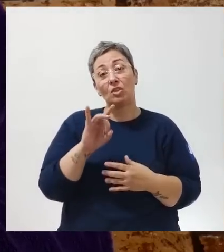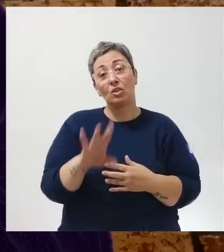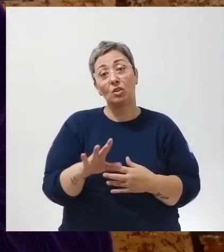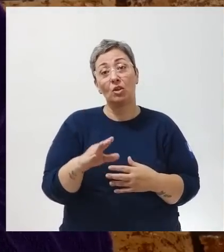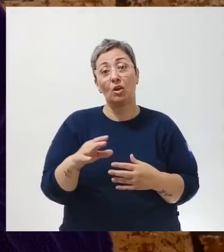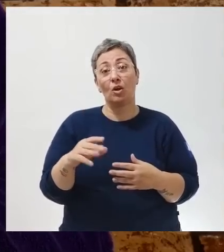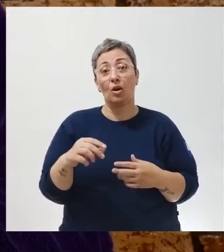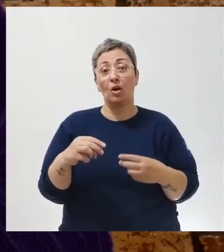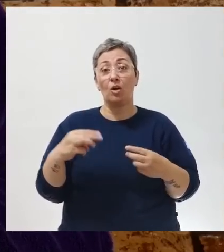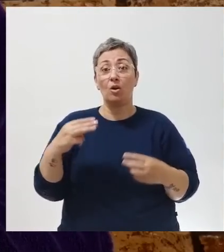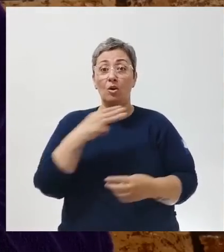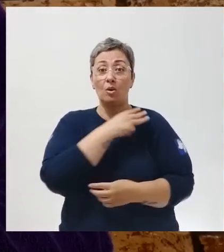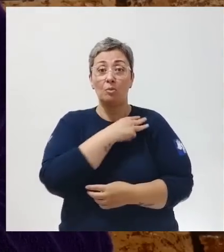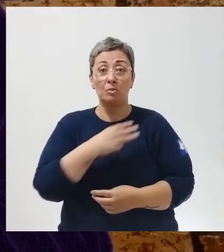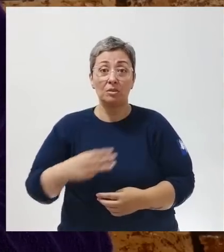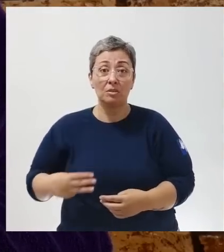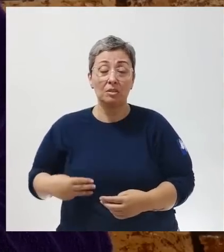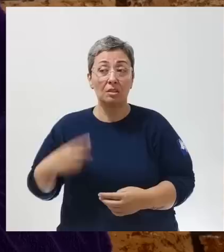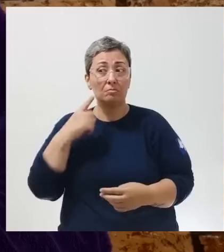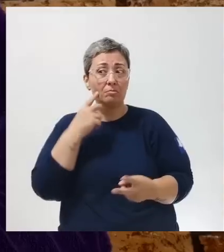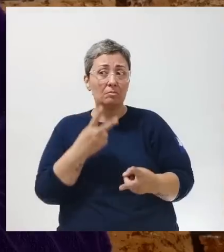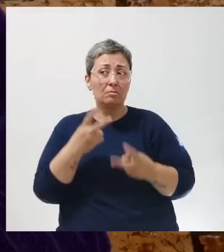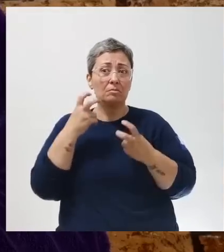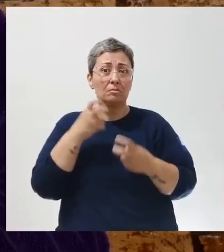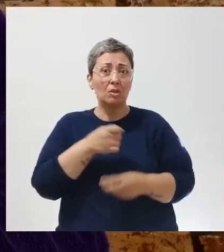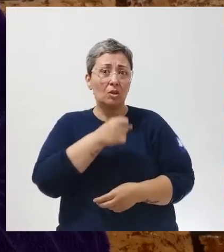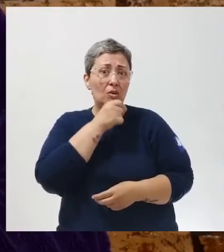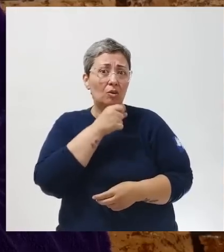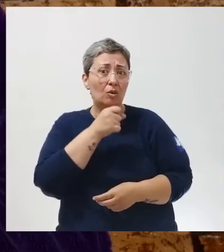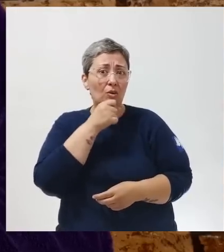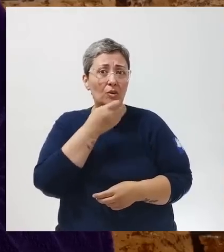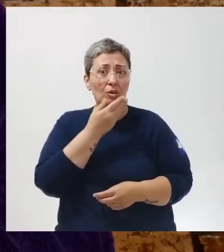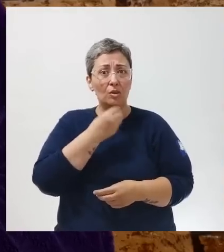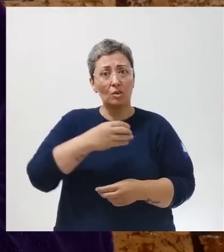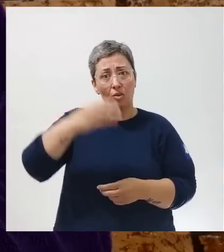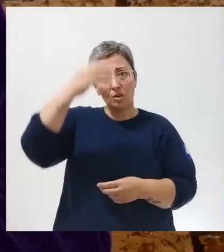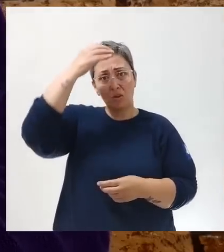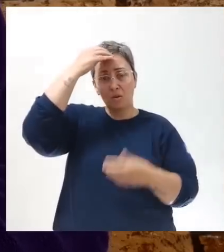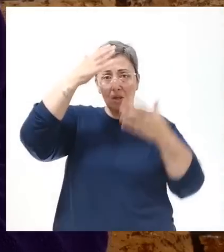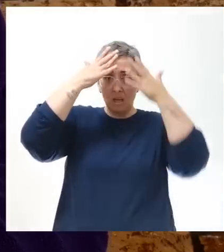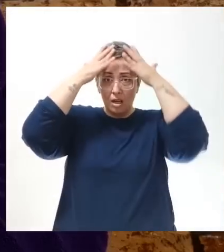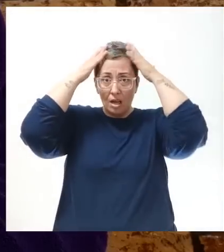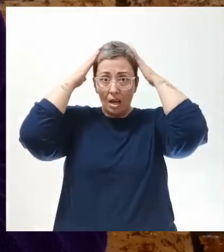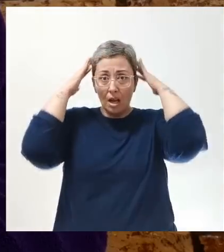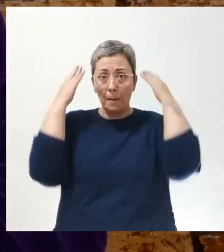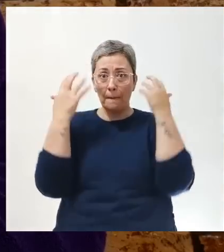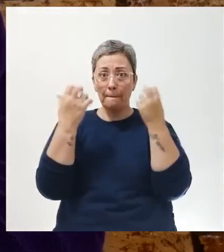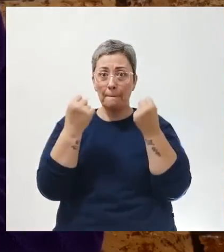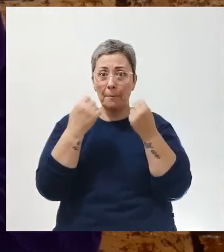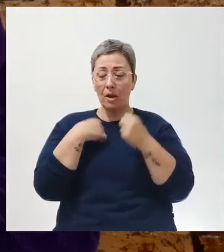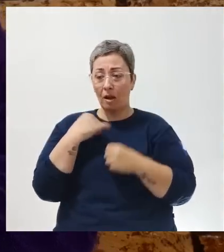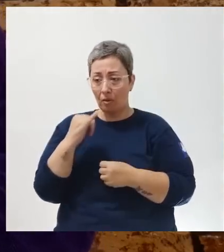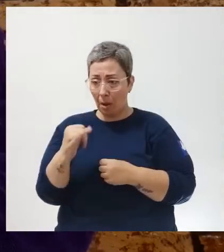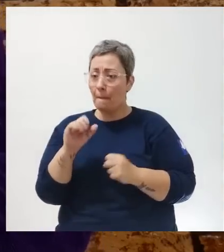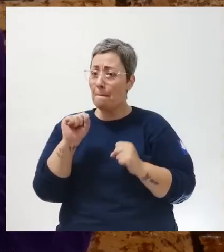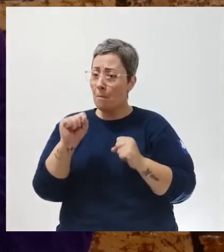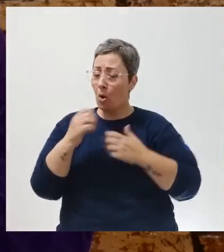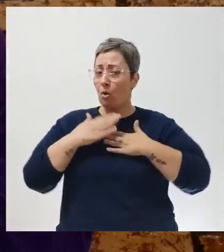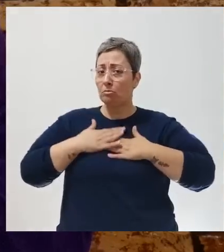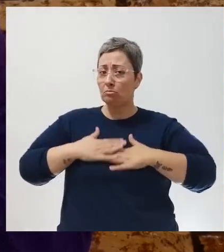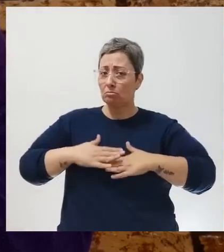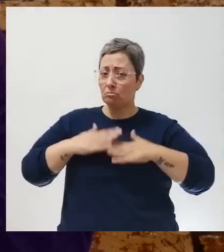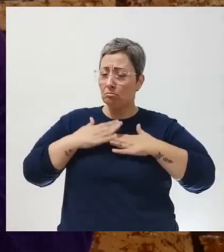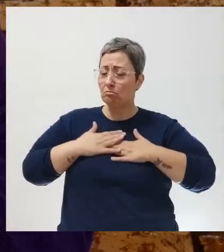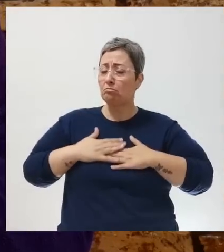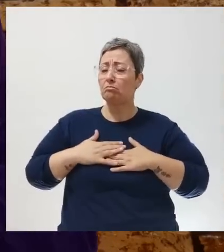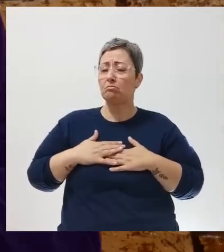Só os ministros viam a velhice do rei. Quando a cabeça ficou toda branca, disseram-lhe que já podia